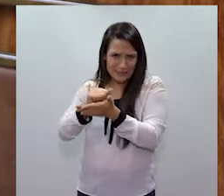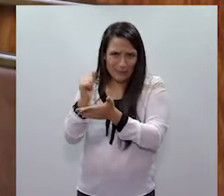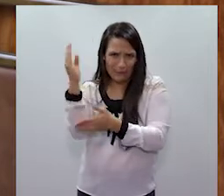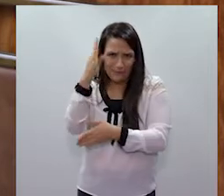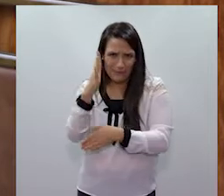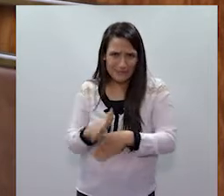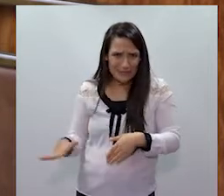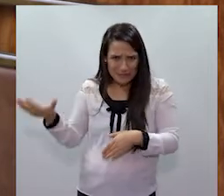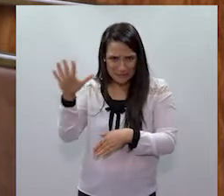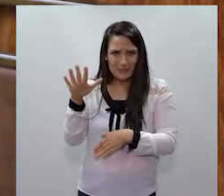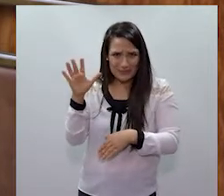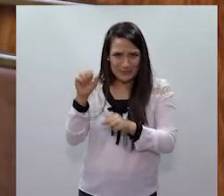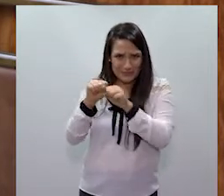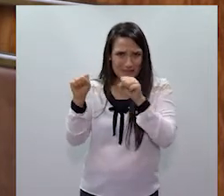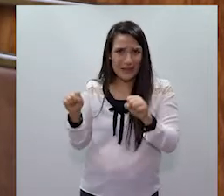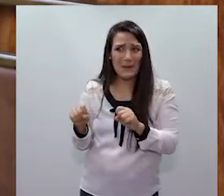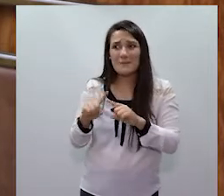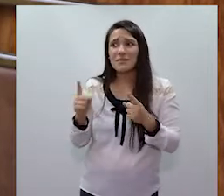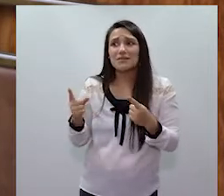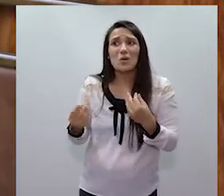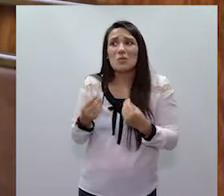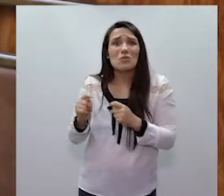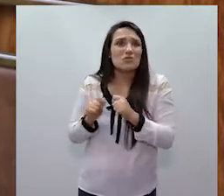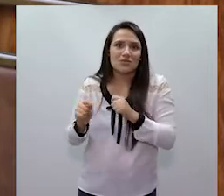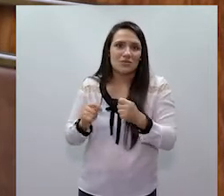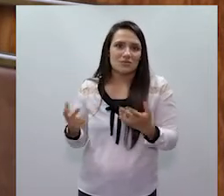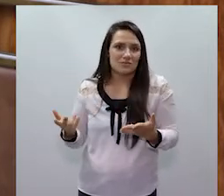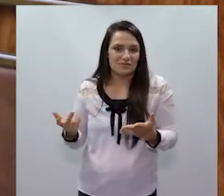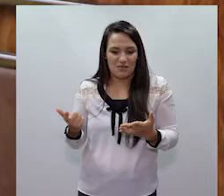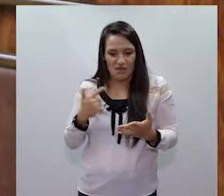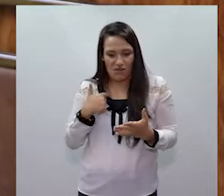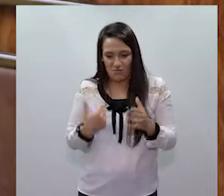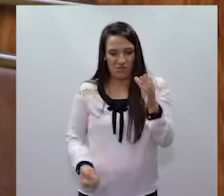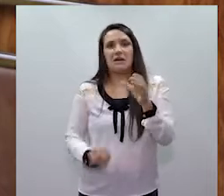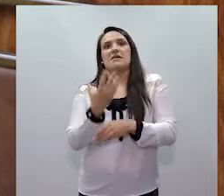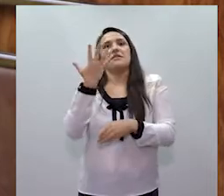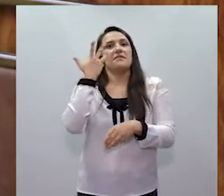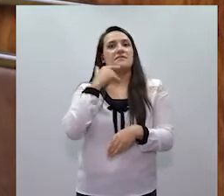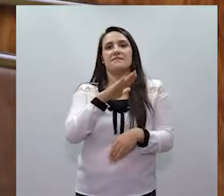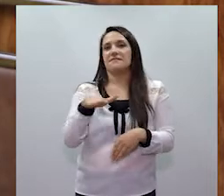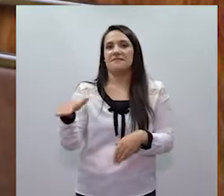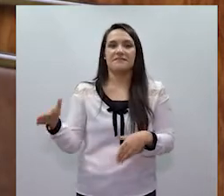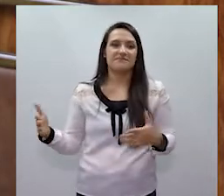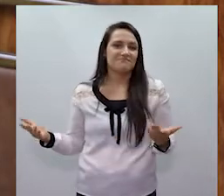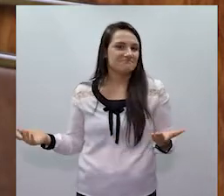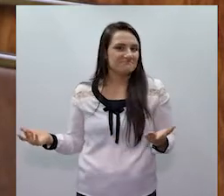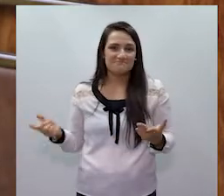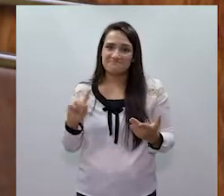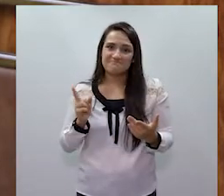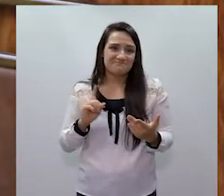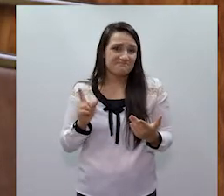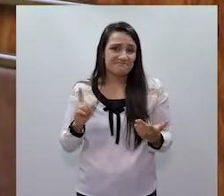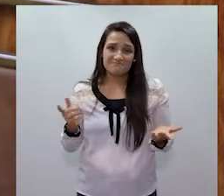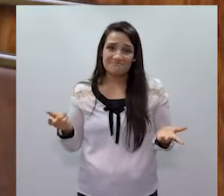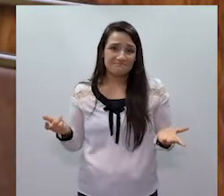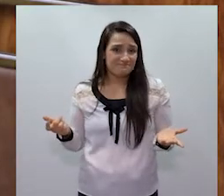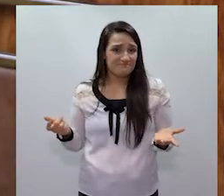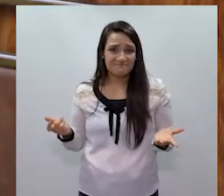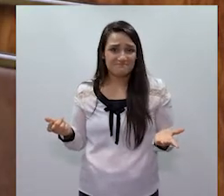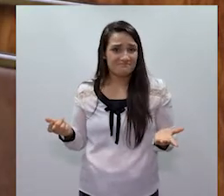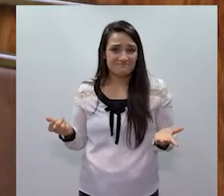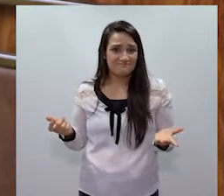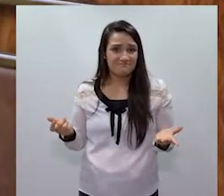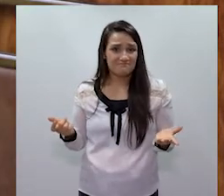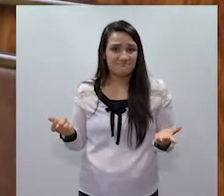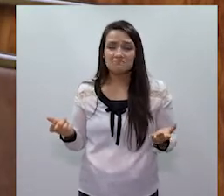o Poder Judiciário, não temos como controlar, porque nós não fabricamos criança conforme o desejo das pessoas que querem adotar. Nós